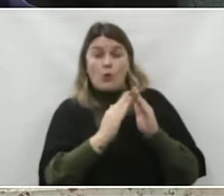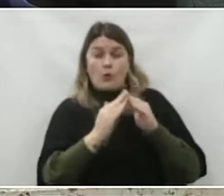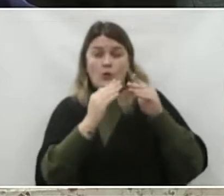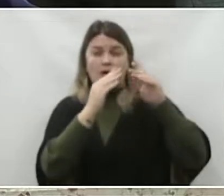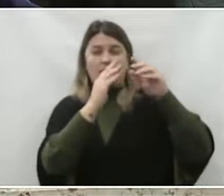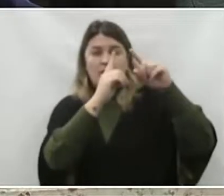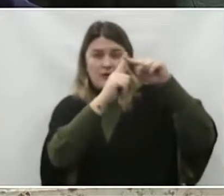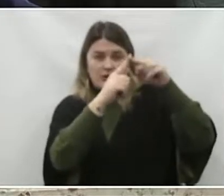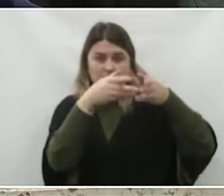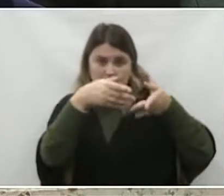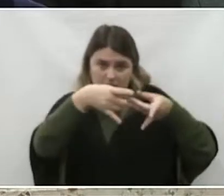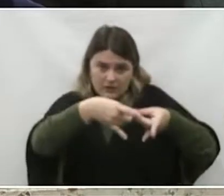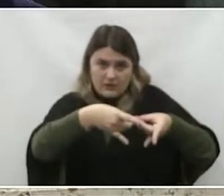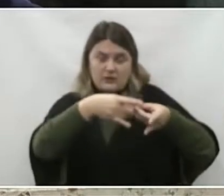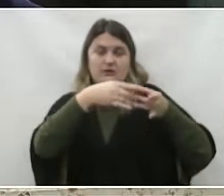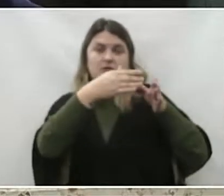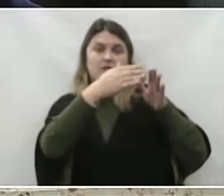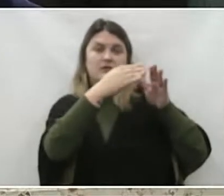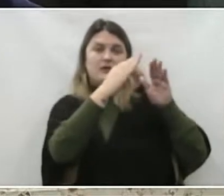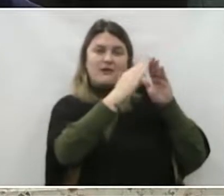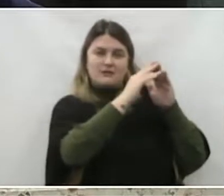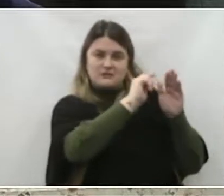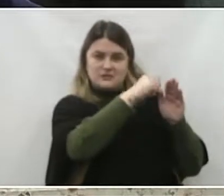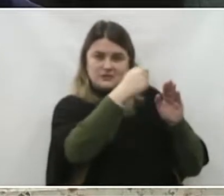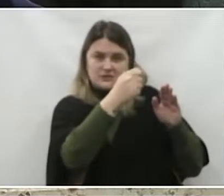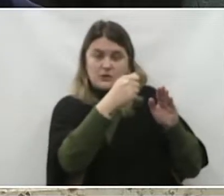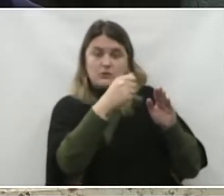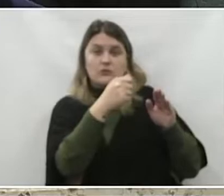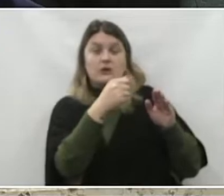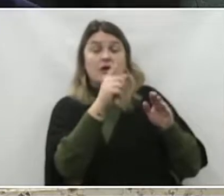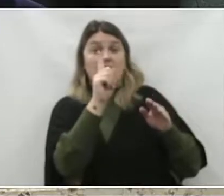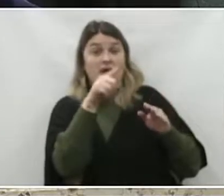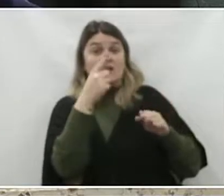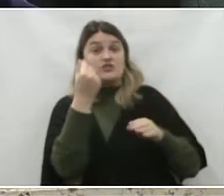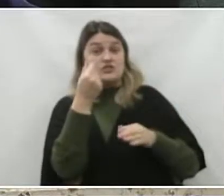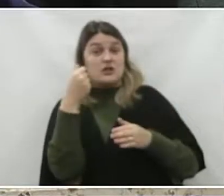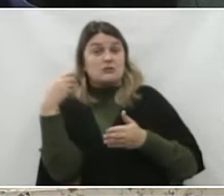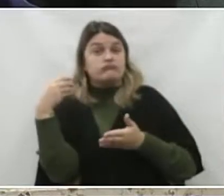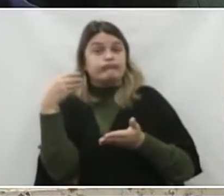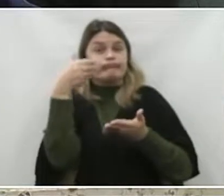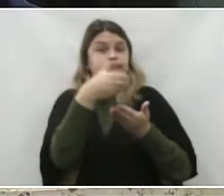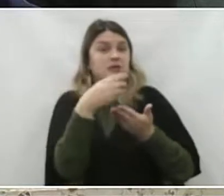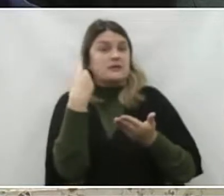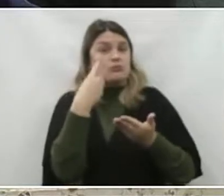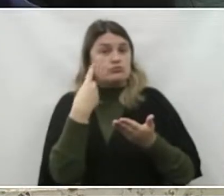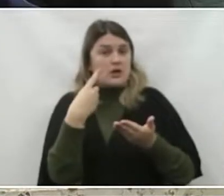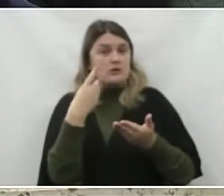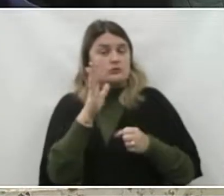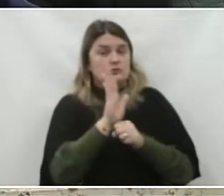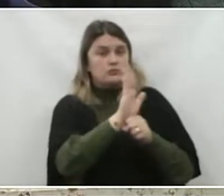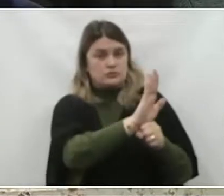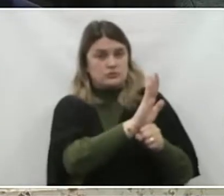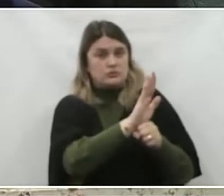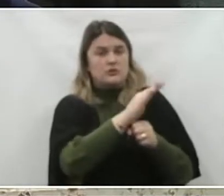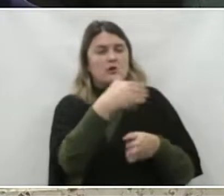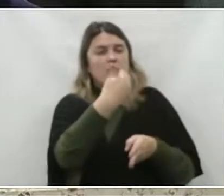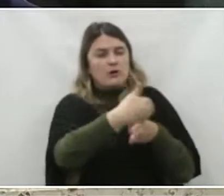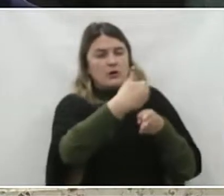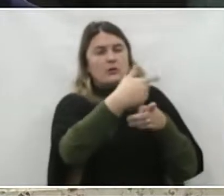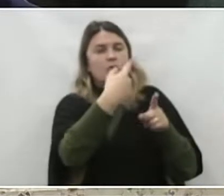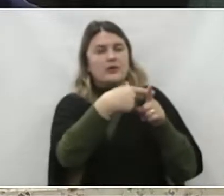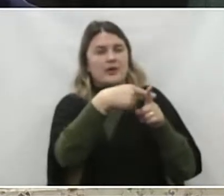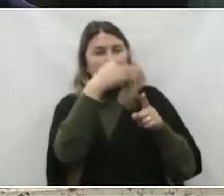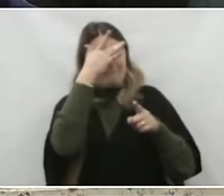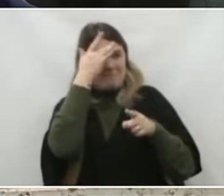os em Bagre e que logo estarão sendo entregues né então é uma E se aparecer bairro que lutou tanto que batalhou tanto para